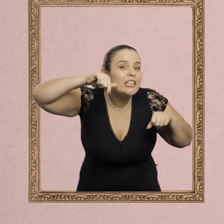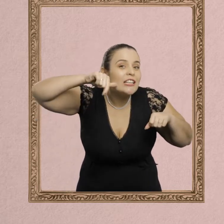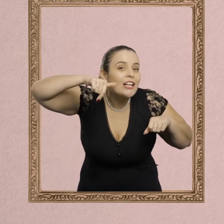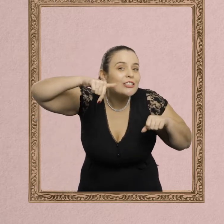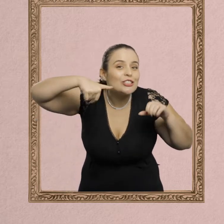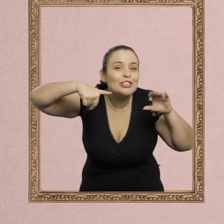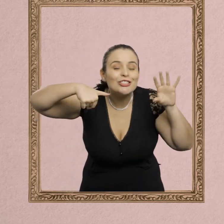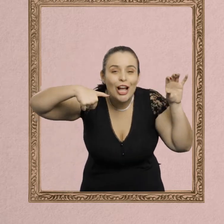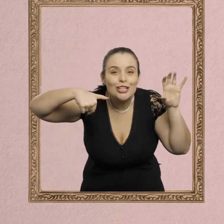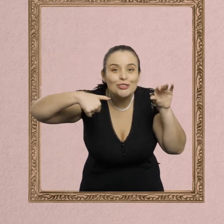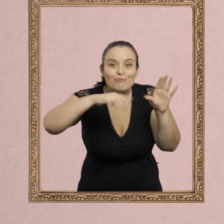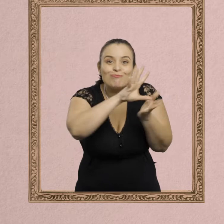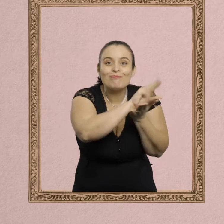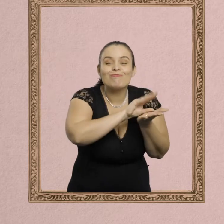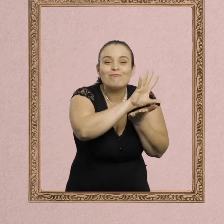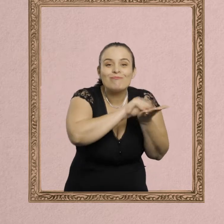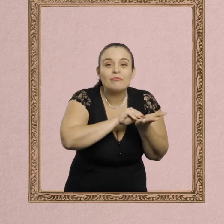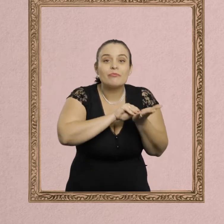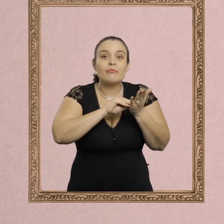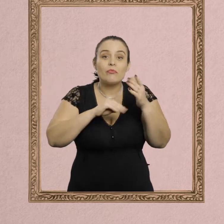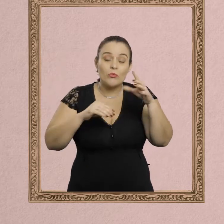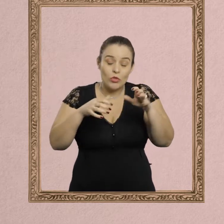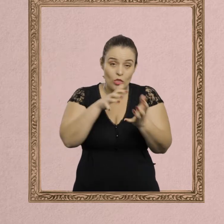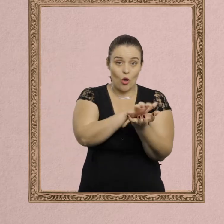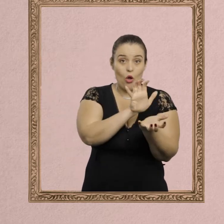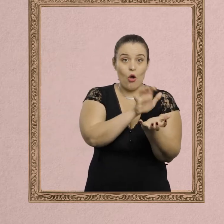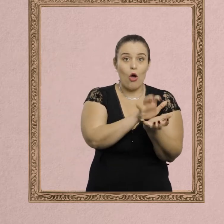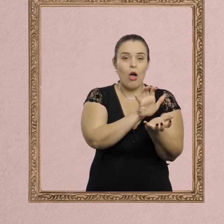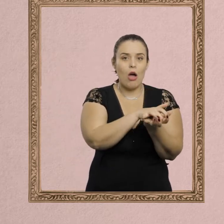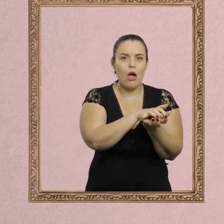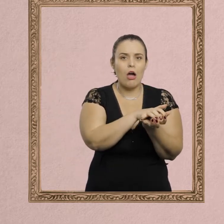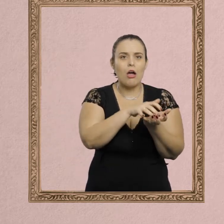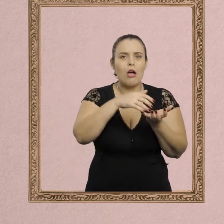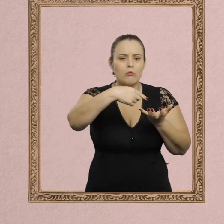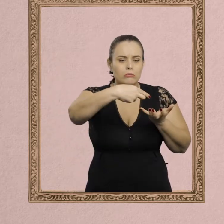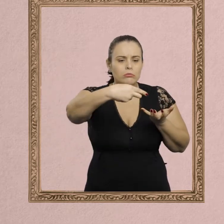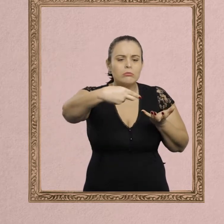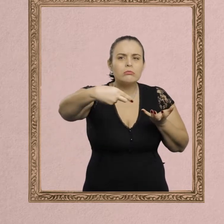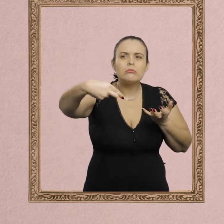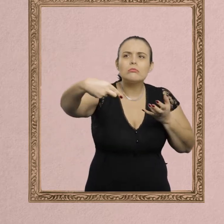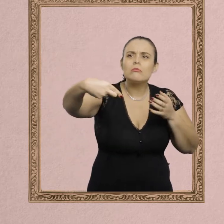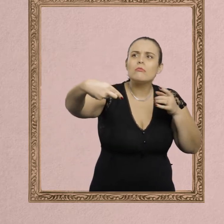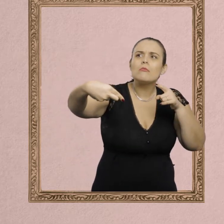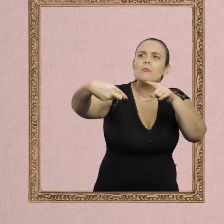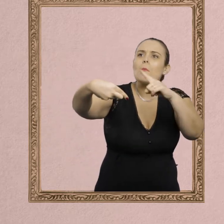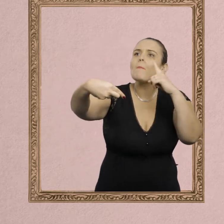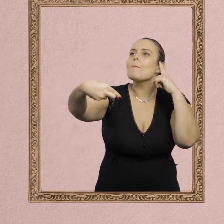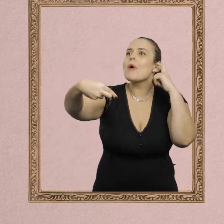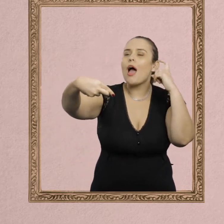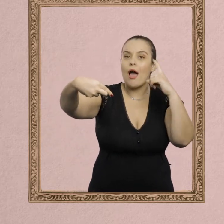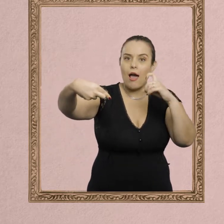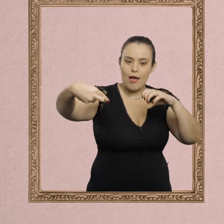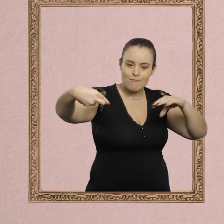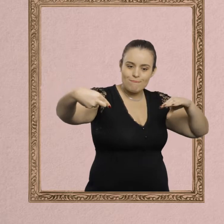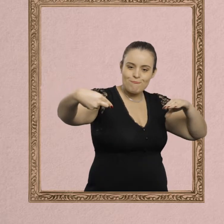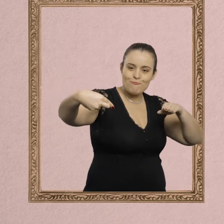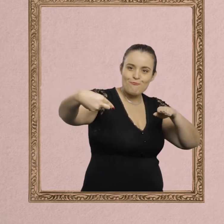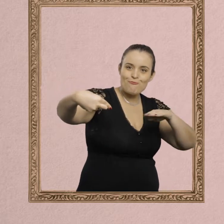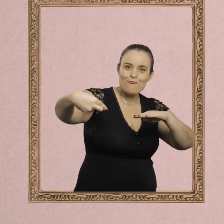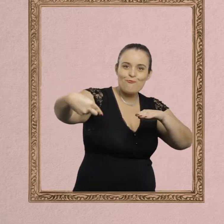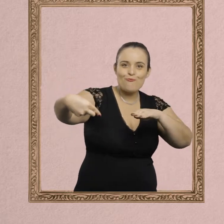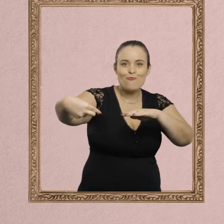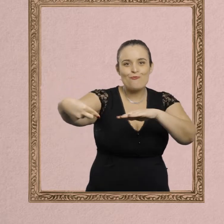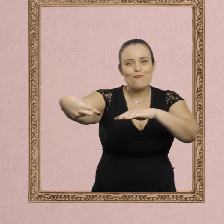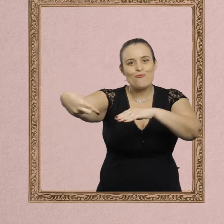na floresta. O crocodilo ouviu o som do tic-tac e resolveu seguir Peter. Peter chegou